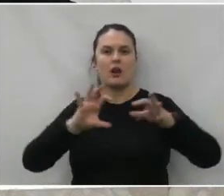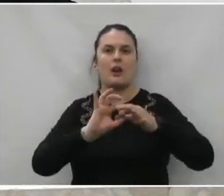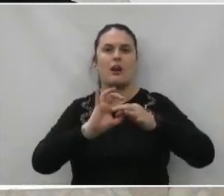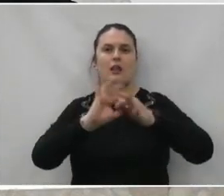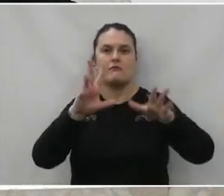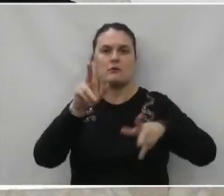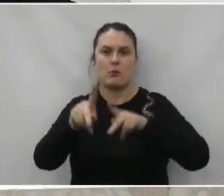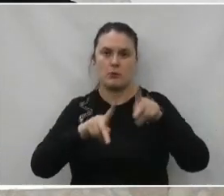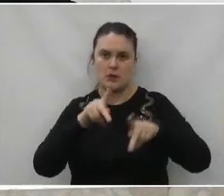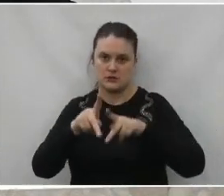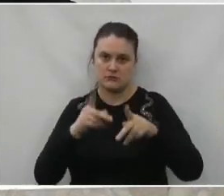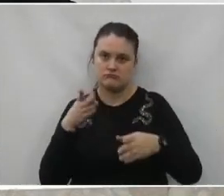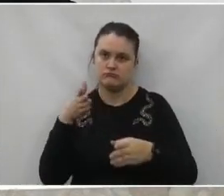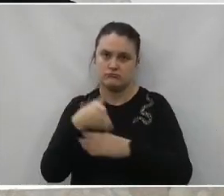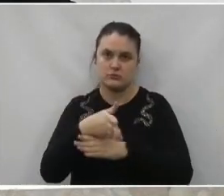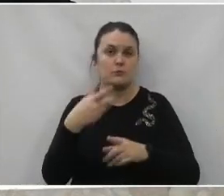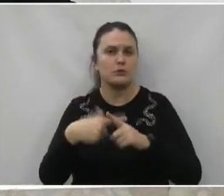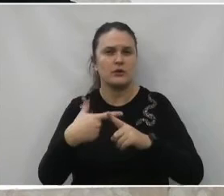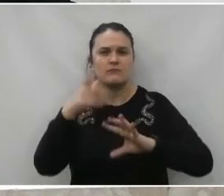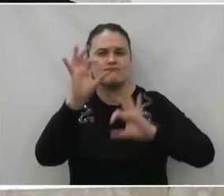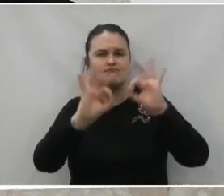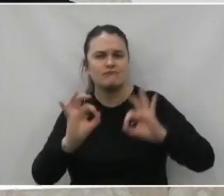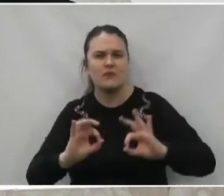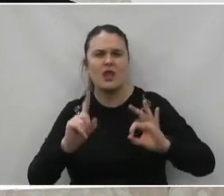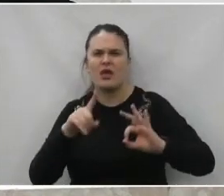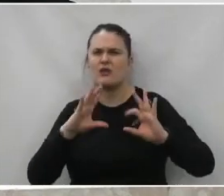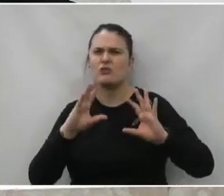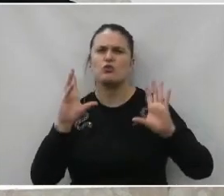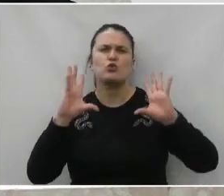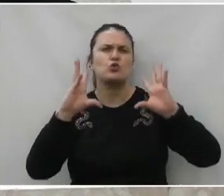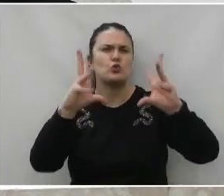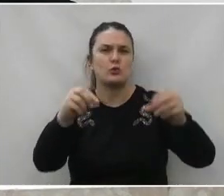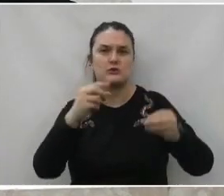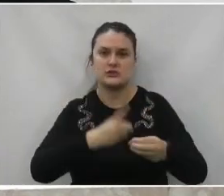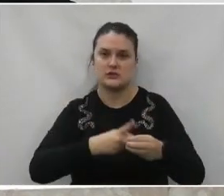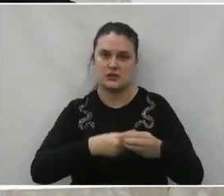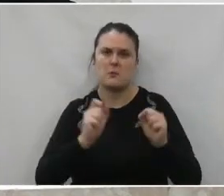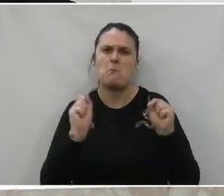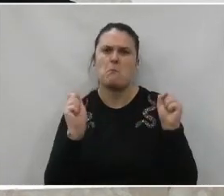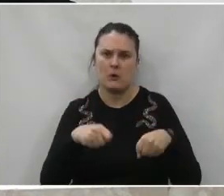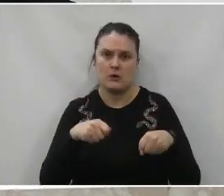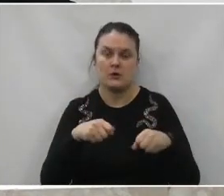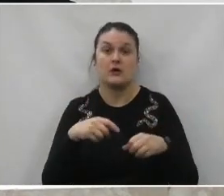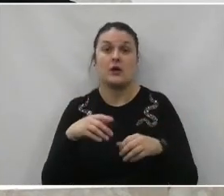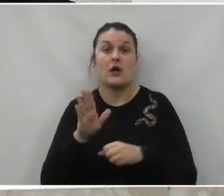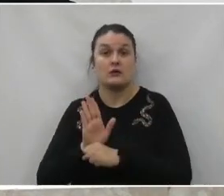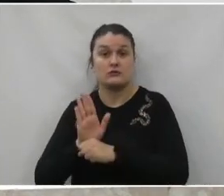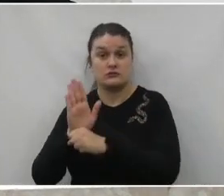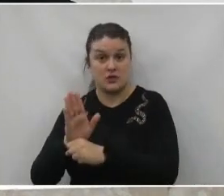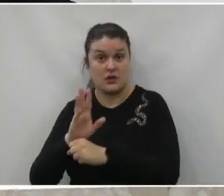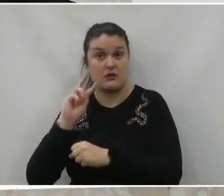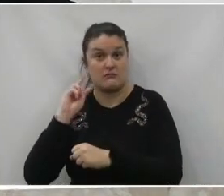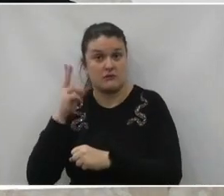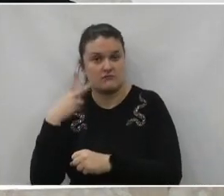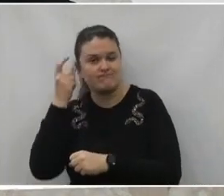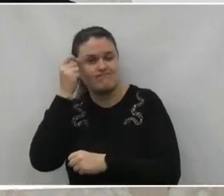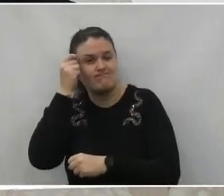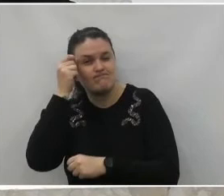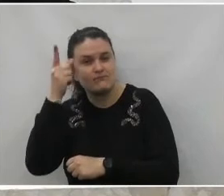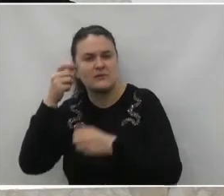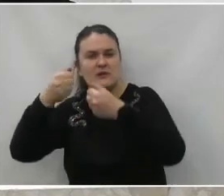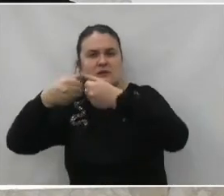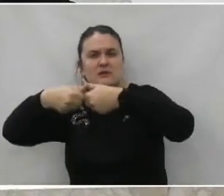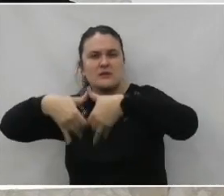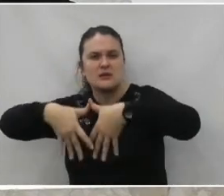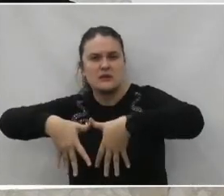possível, porque o plano é de toda a cidade, pontuou Sass. Para ajudar os vereadores na idealização, um mapa foi deixado